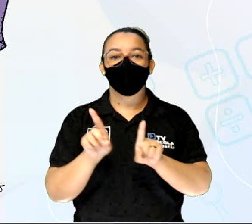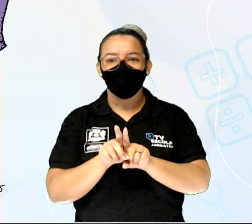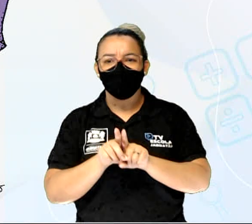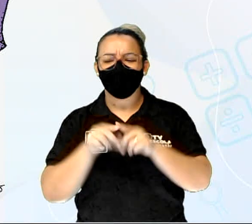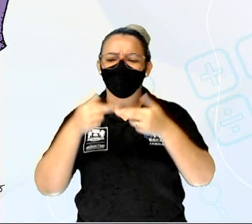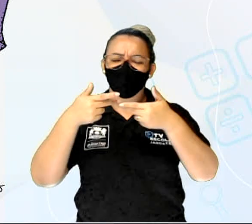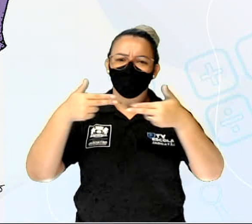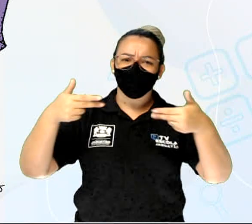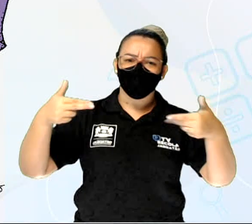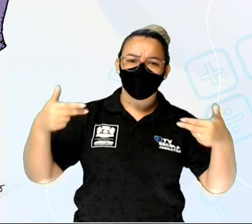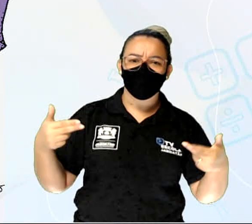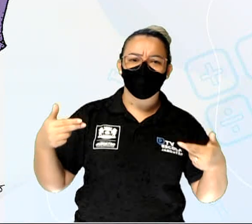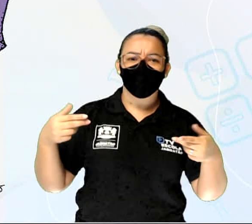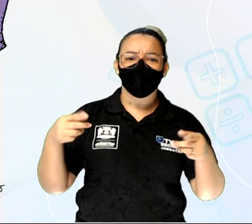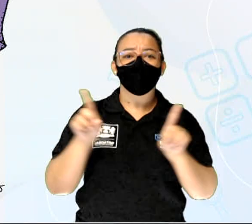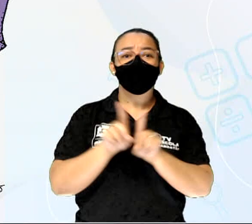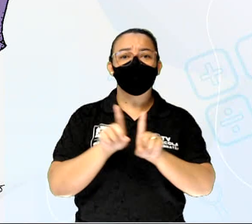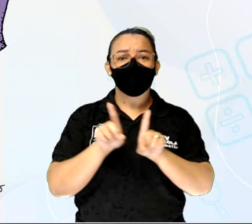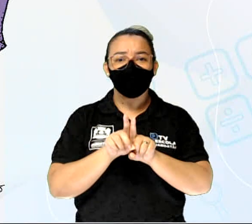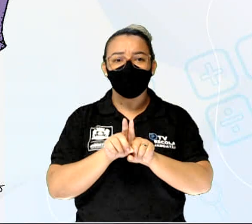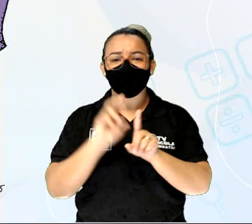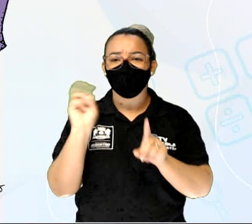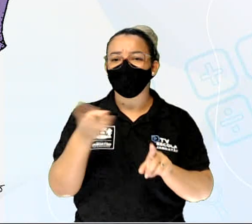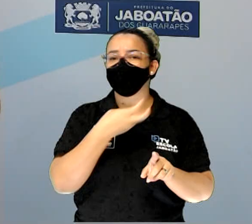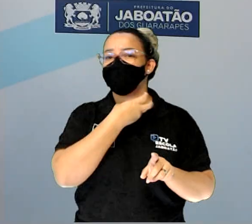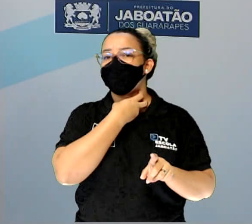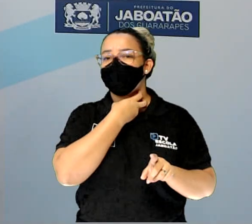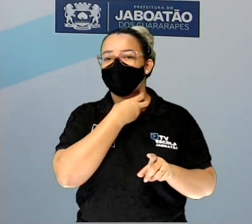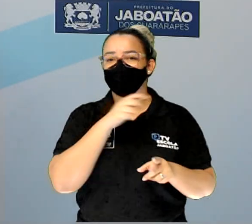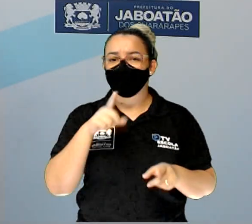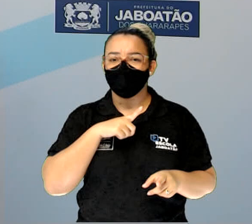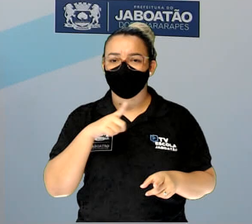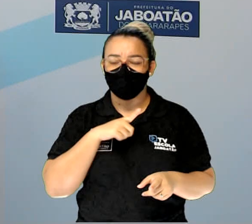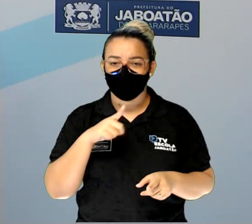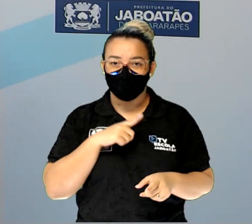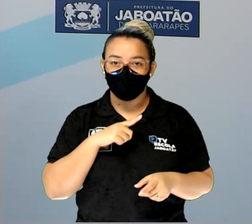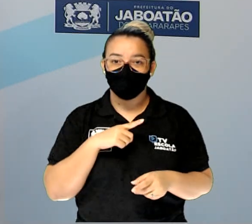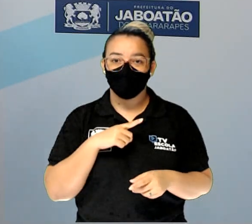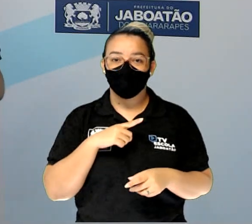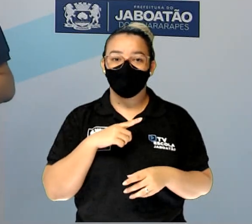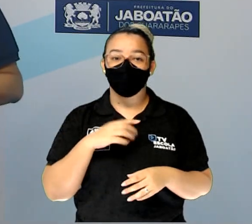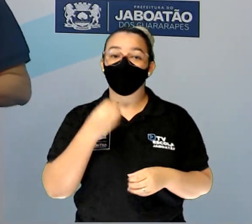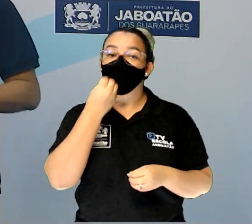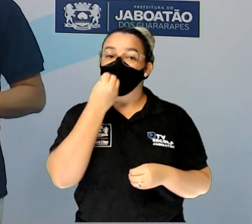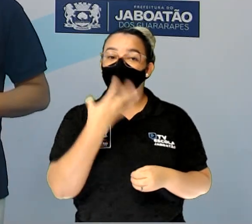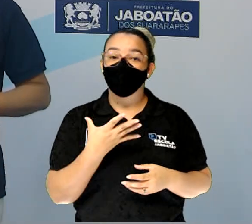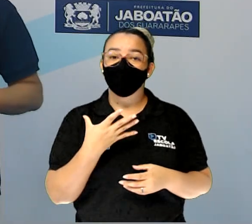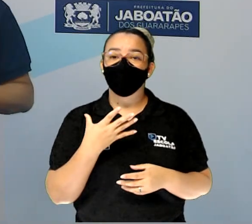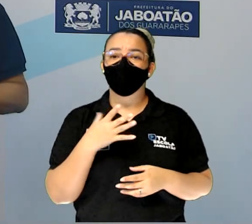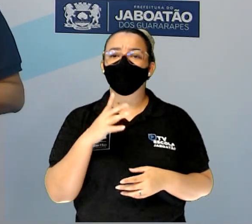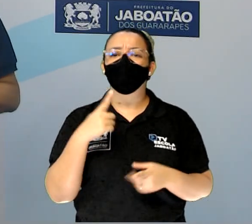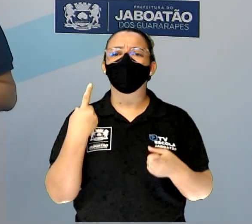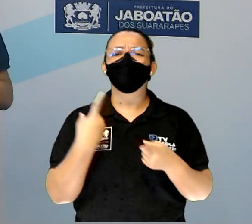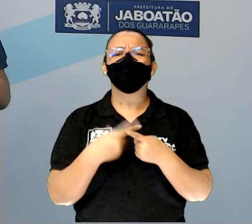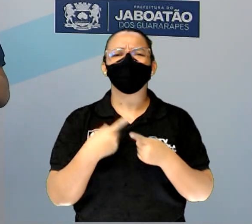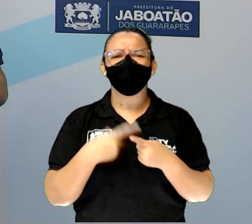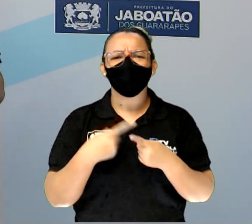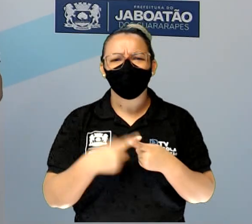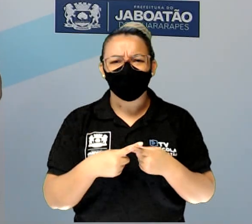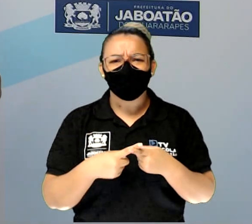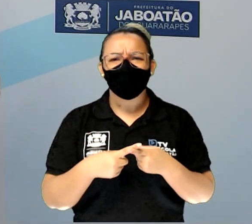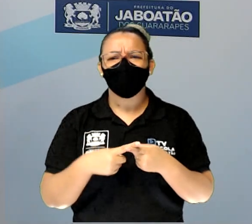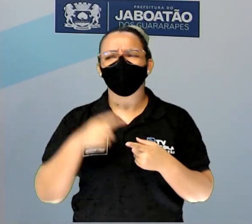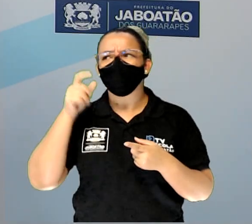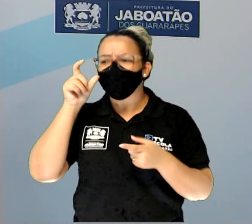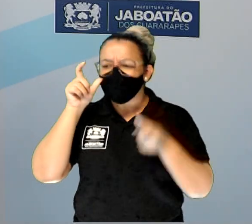aves, quanto no morcego, certo? Bom, por que são consideradas evidências de evolução?